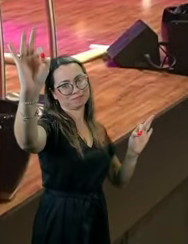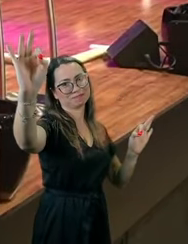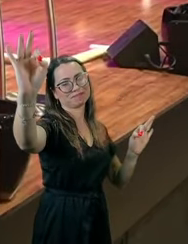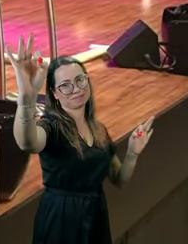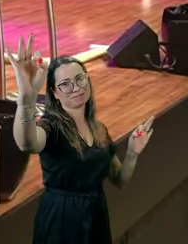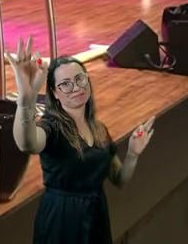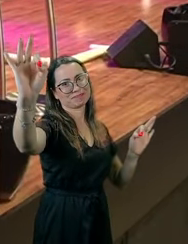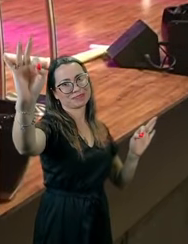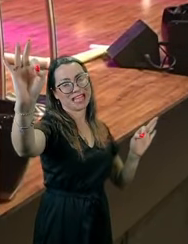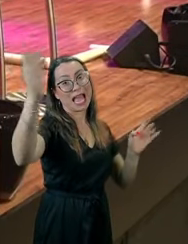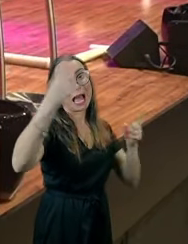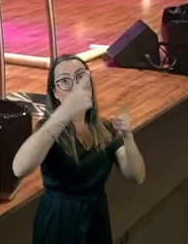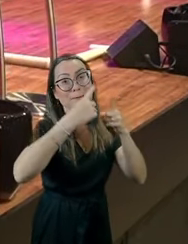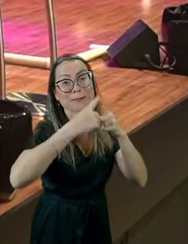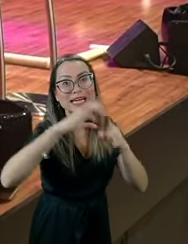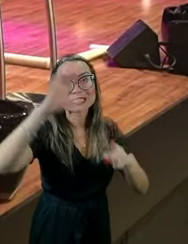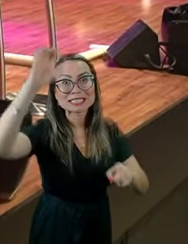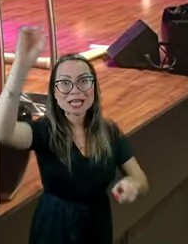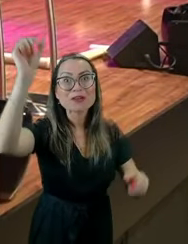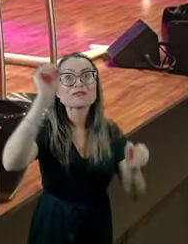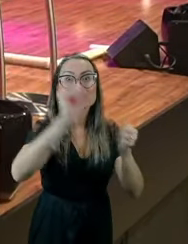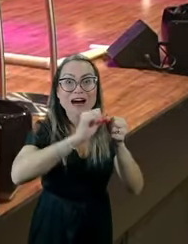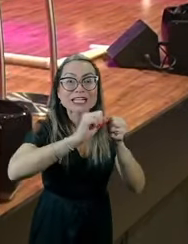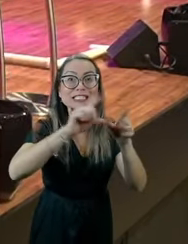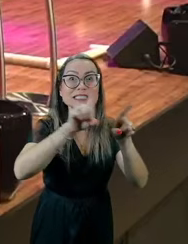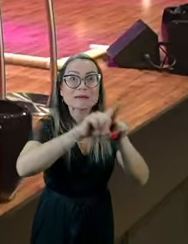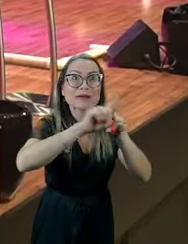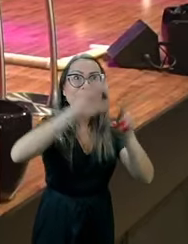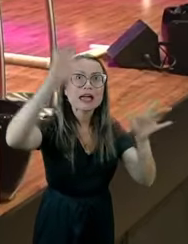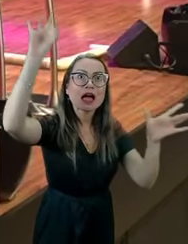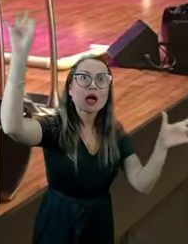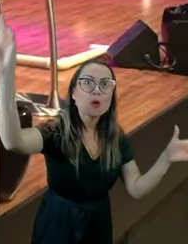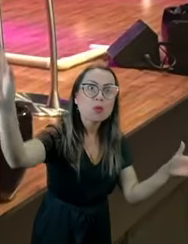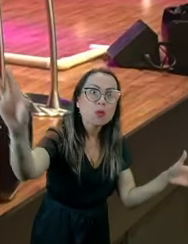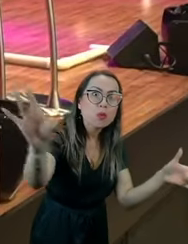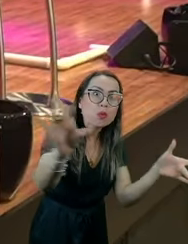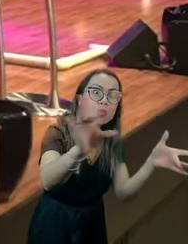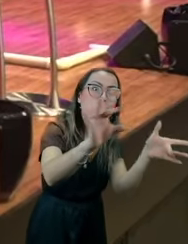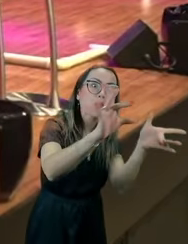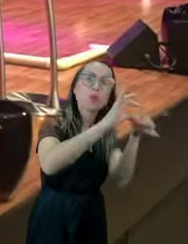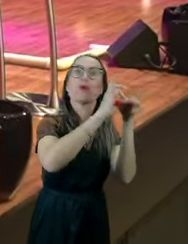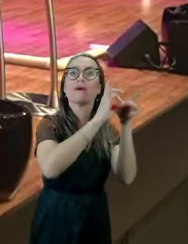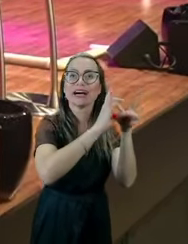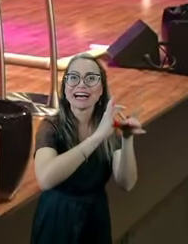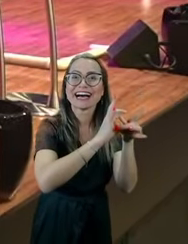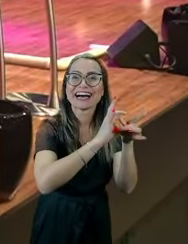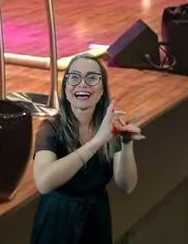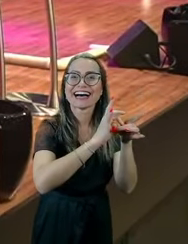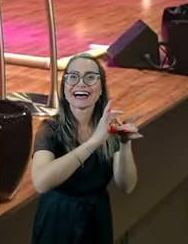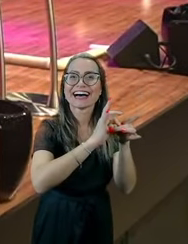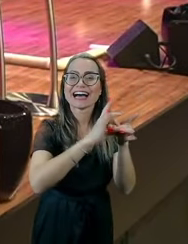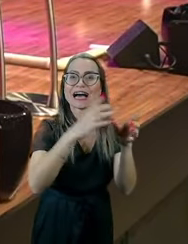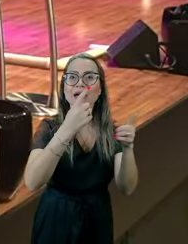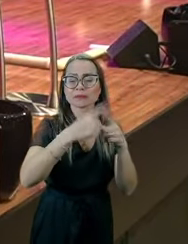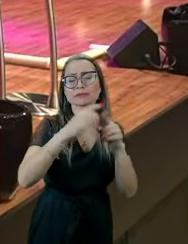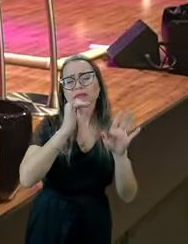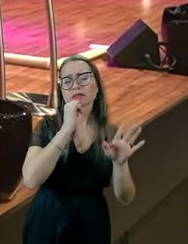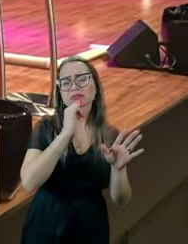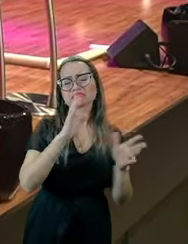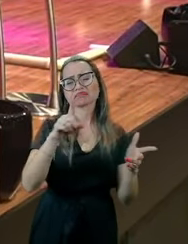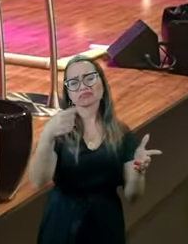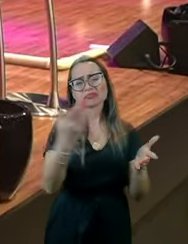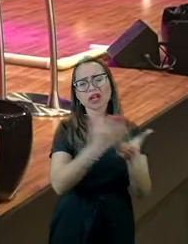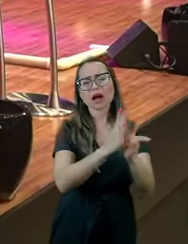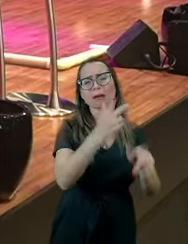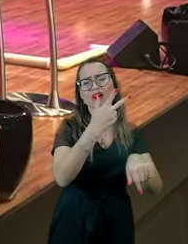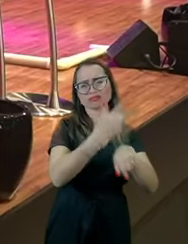vivo agora, em todas as partes do globo. Mulheres ao vivo. E aí, daqui a pouco, quando acabar esse vídeo, vai ter milhões